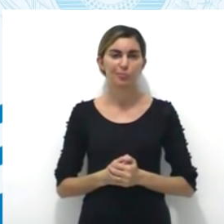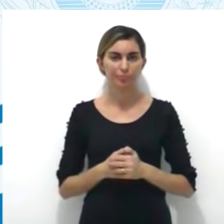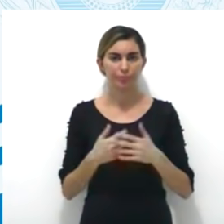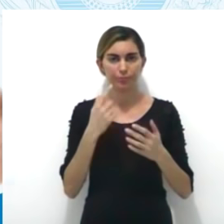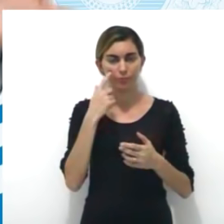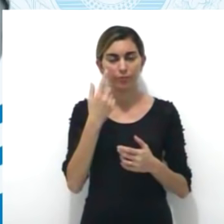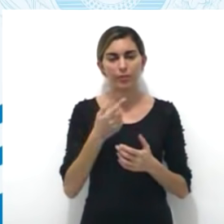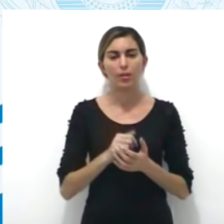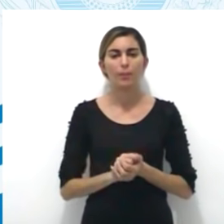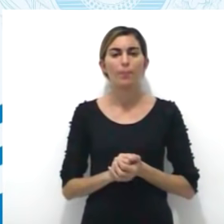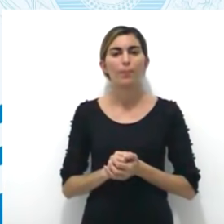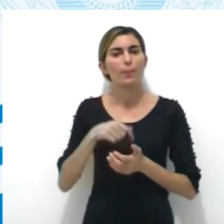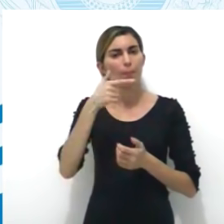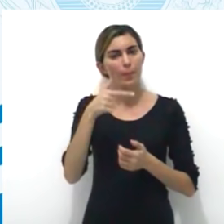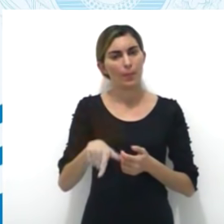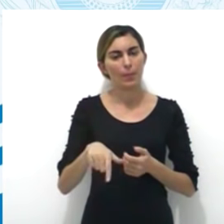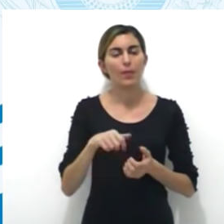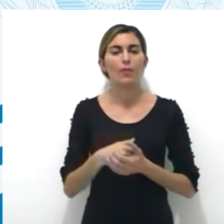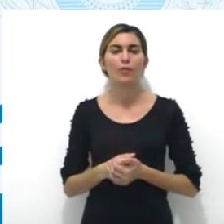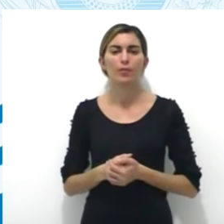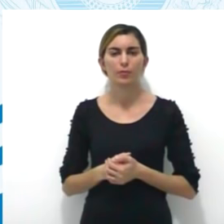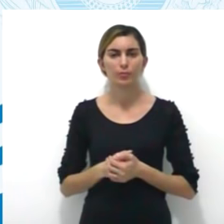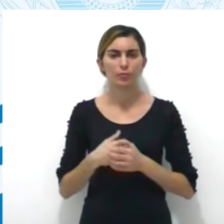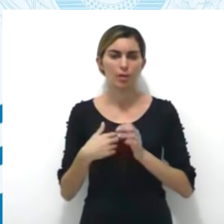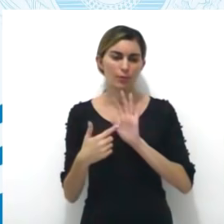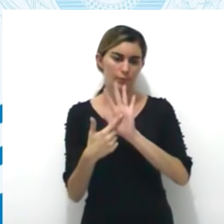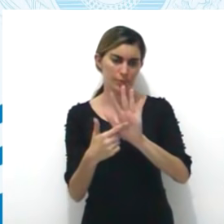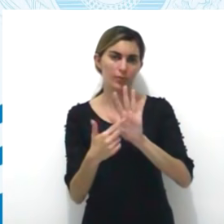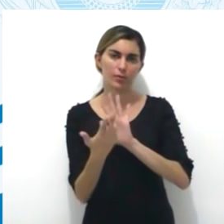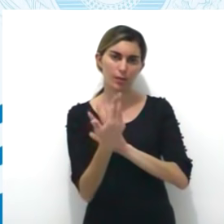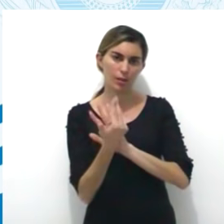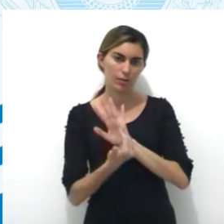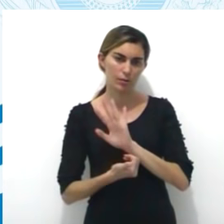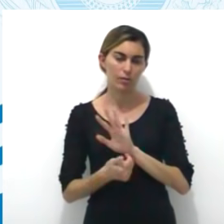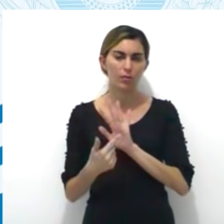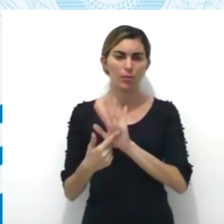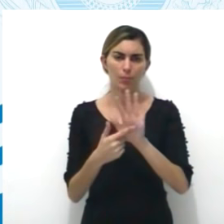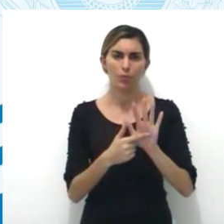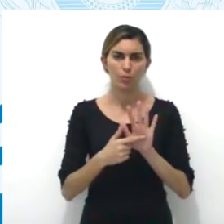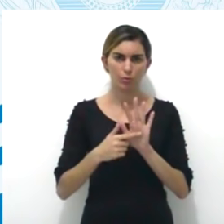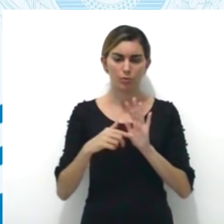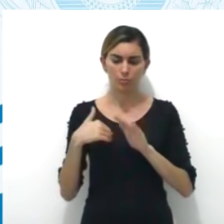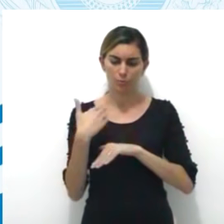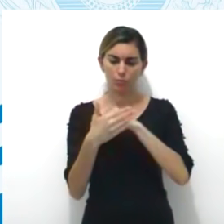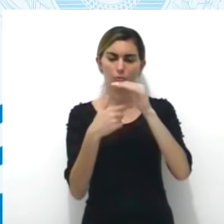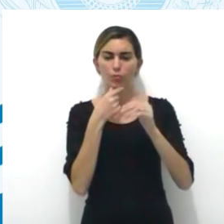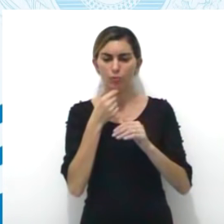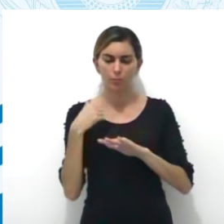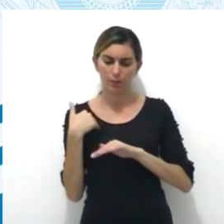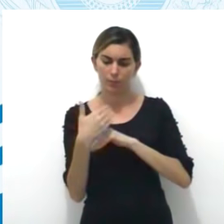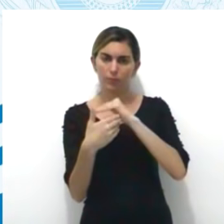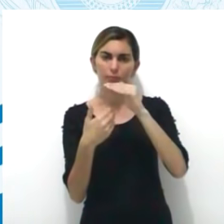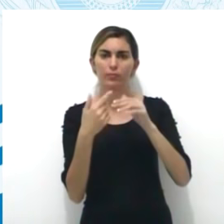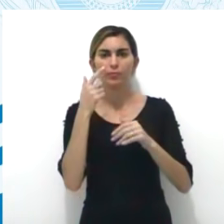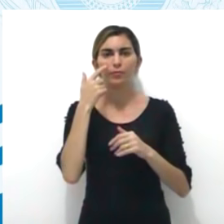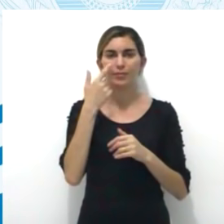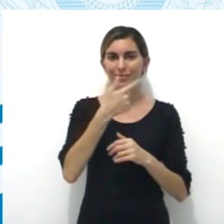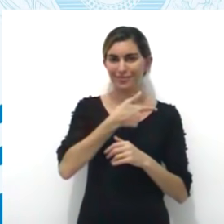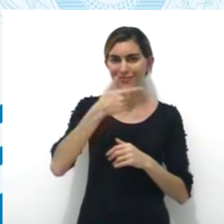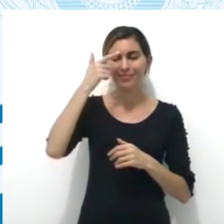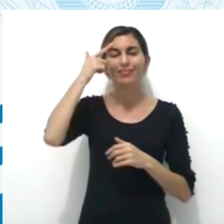vejamos, aí novamente trago aí uma figura que mostra a evolução do homem aí para vocês,